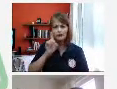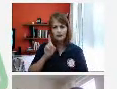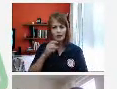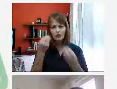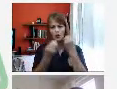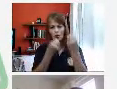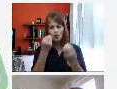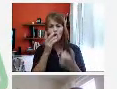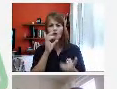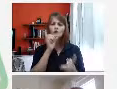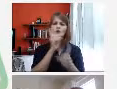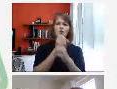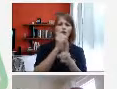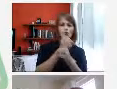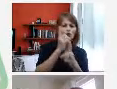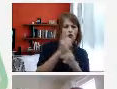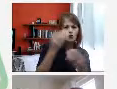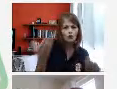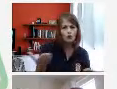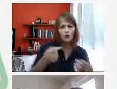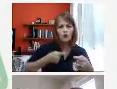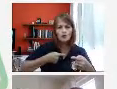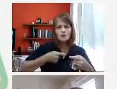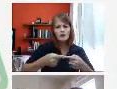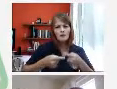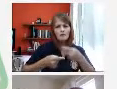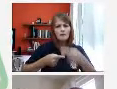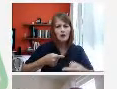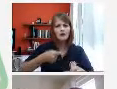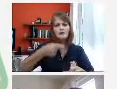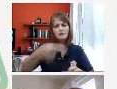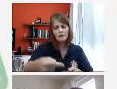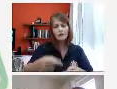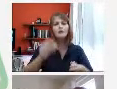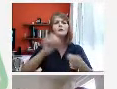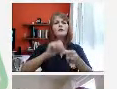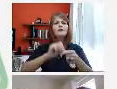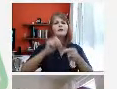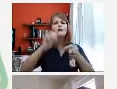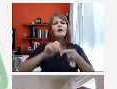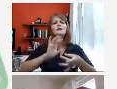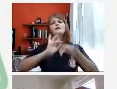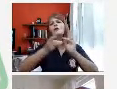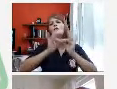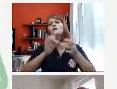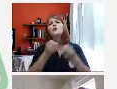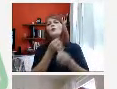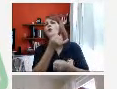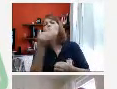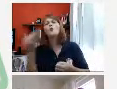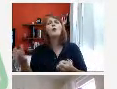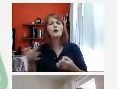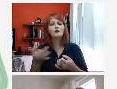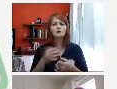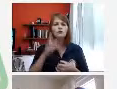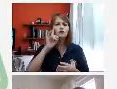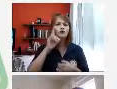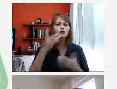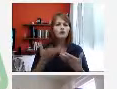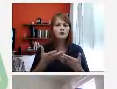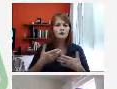foram suficientes semanalmente para a realização dessas oficinas? Foi a pergunta do Rafael